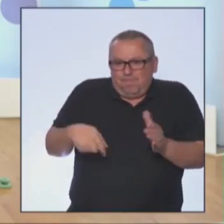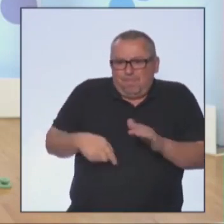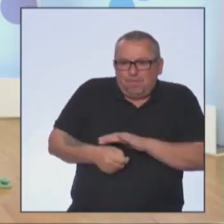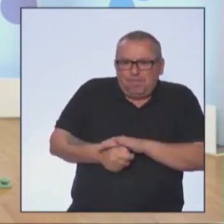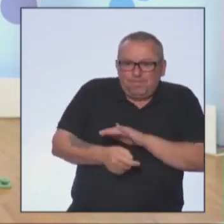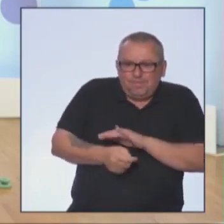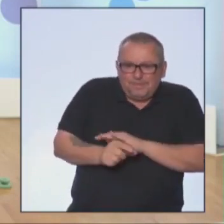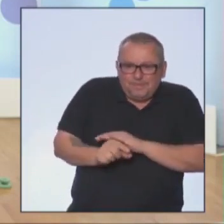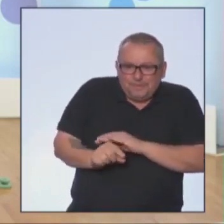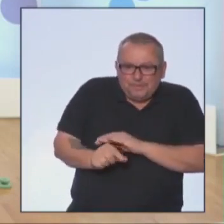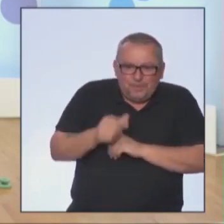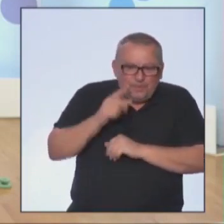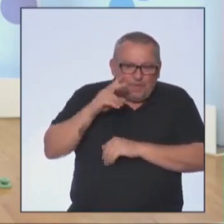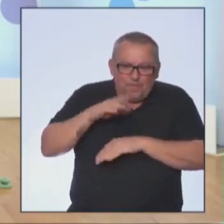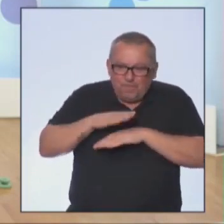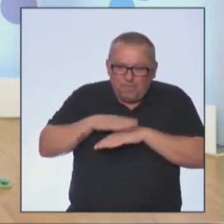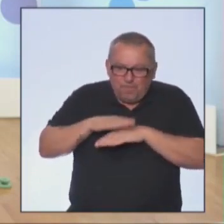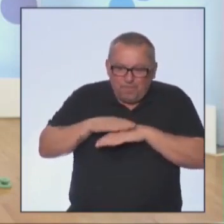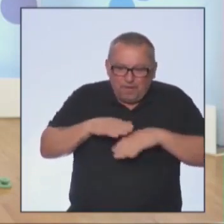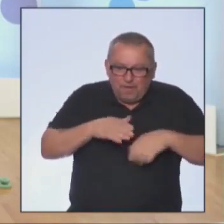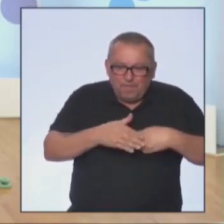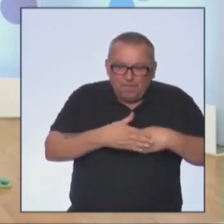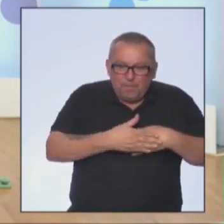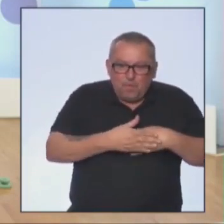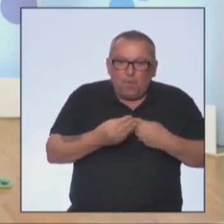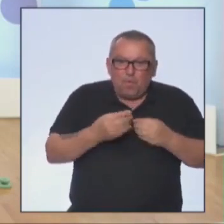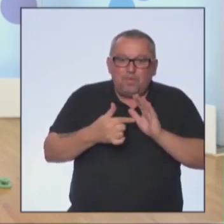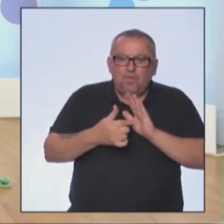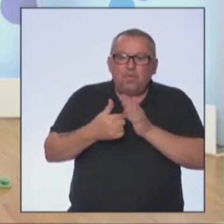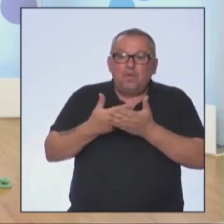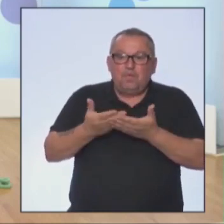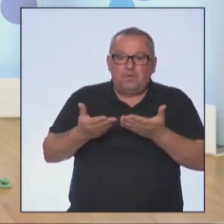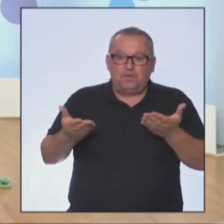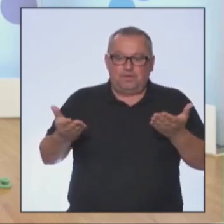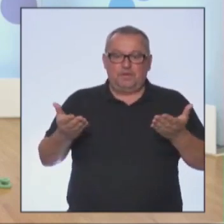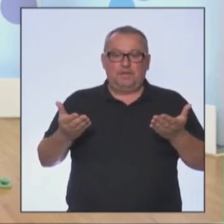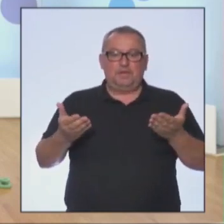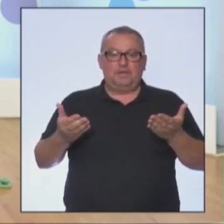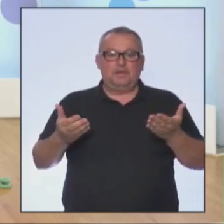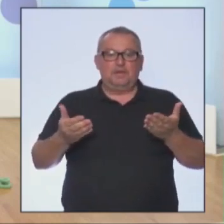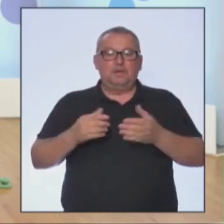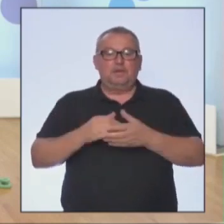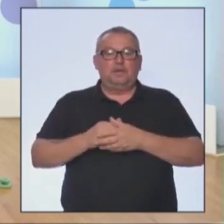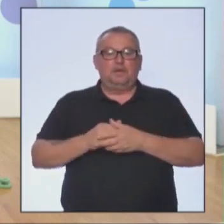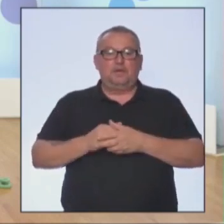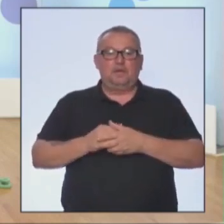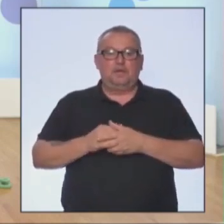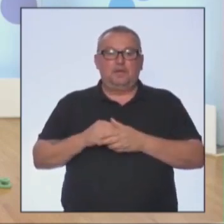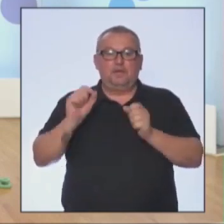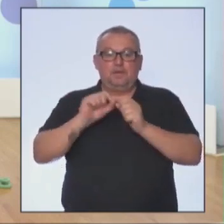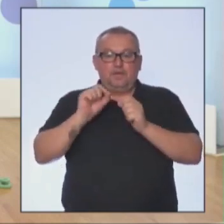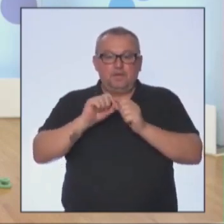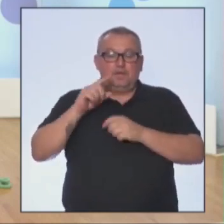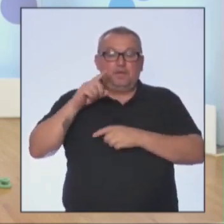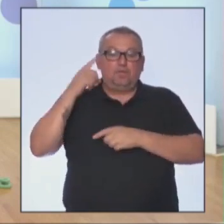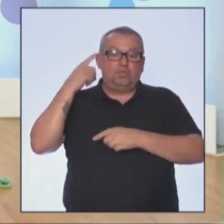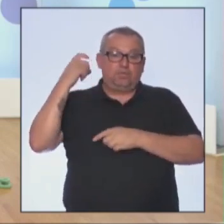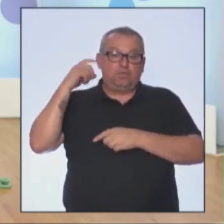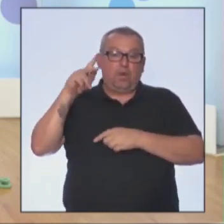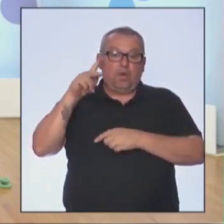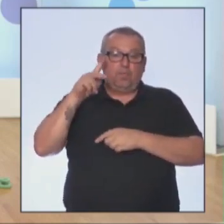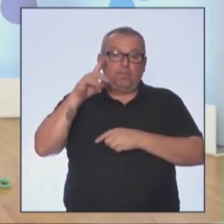aqui, vocês não estão vendo a minha mão. Como é que eu posso mostrar isso para vocês? Bom, eu vou tocar uma dessas ondas